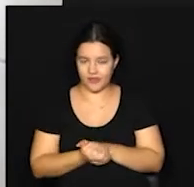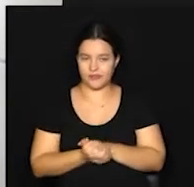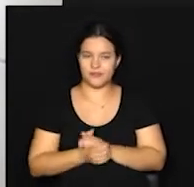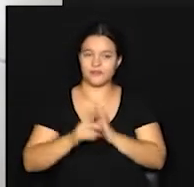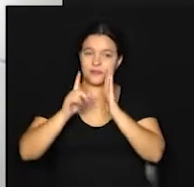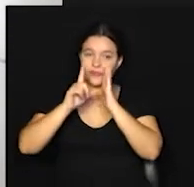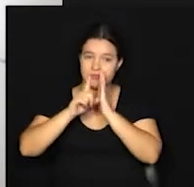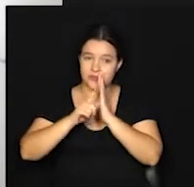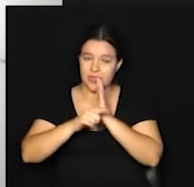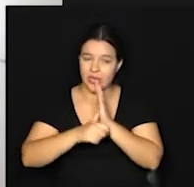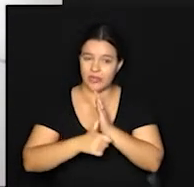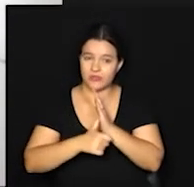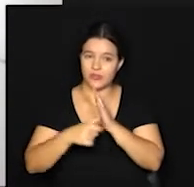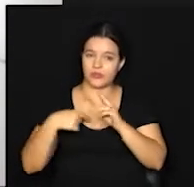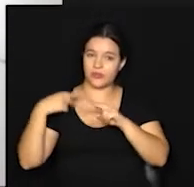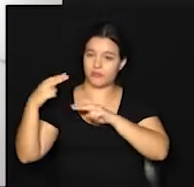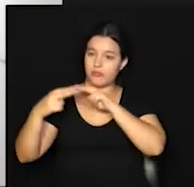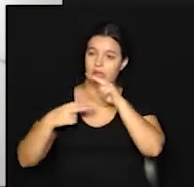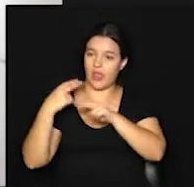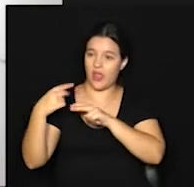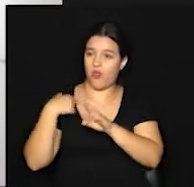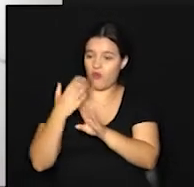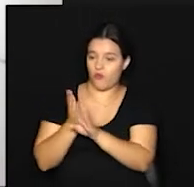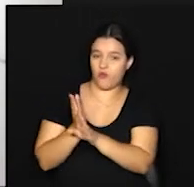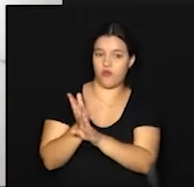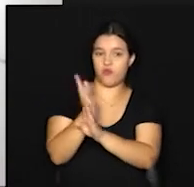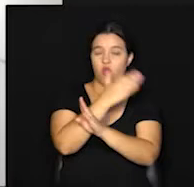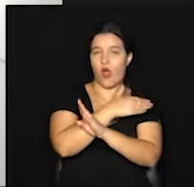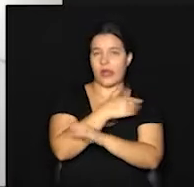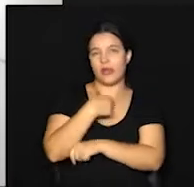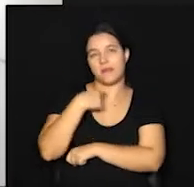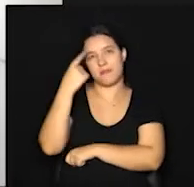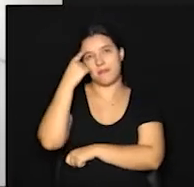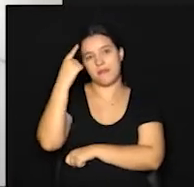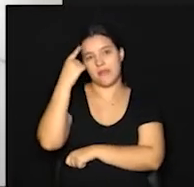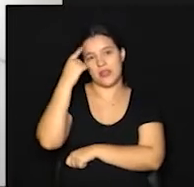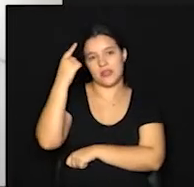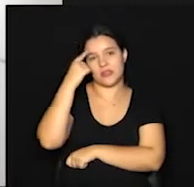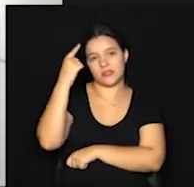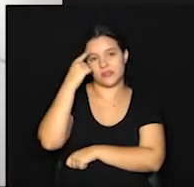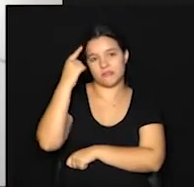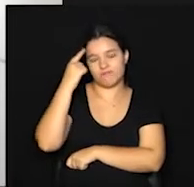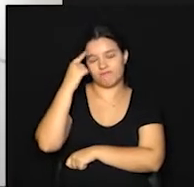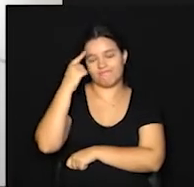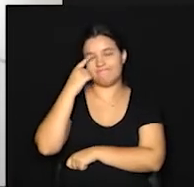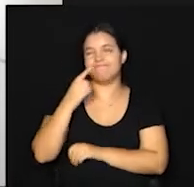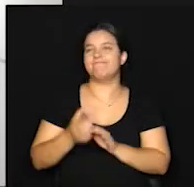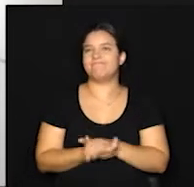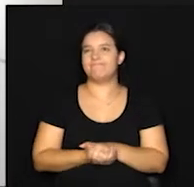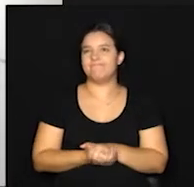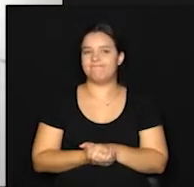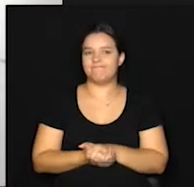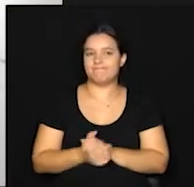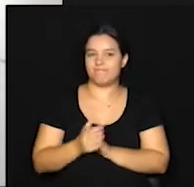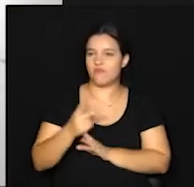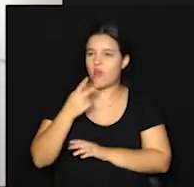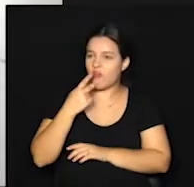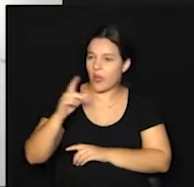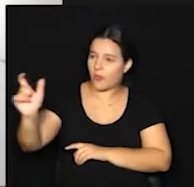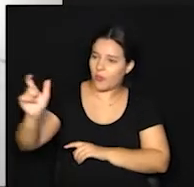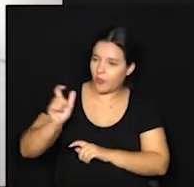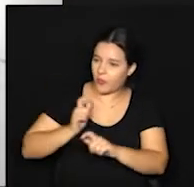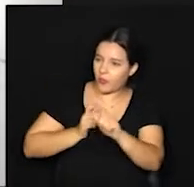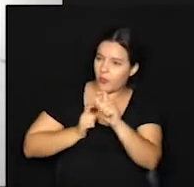da relação, eu comecei a perceber, me dei conta de que, na verdade, essas pequenas falas